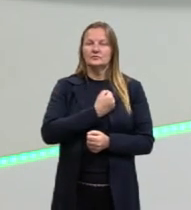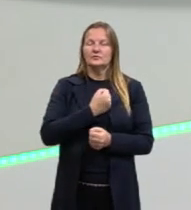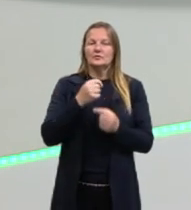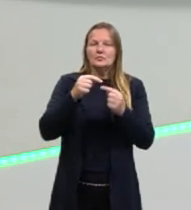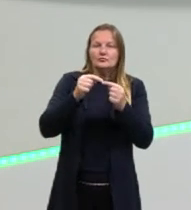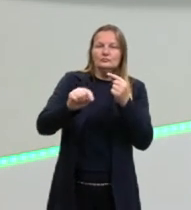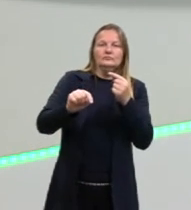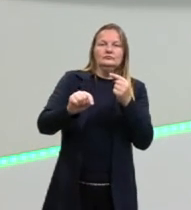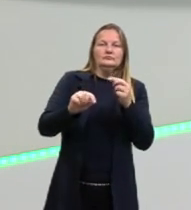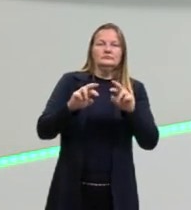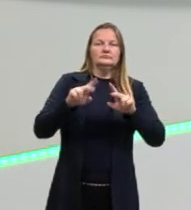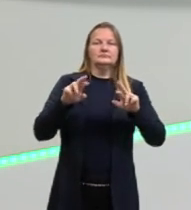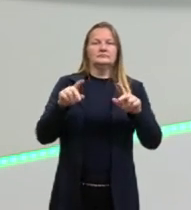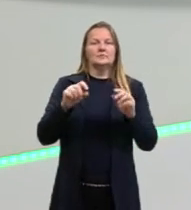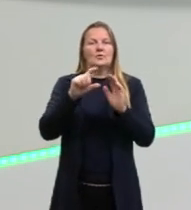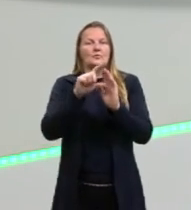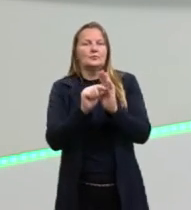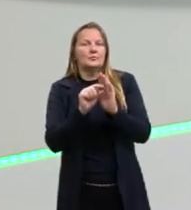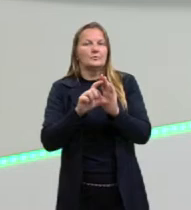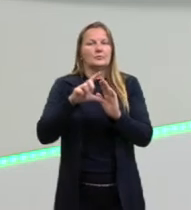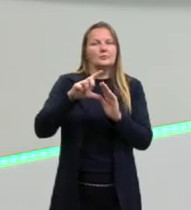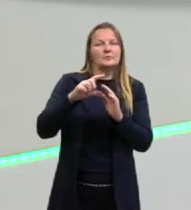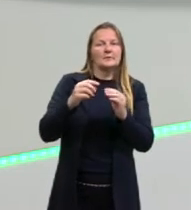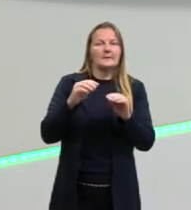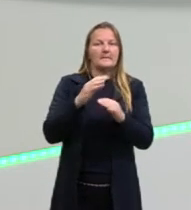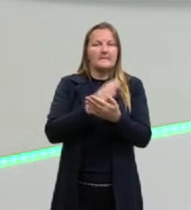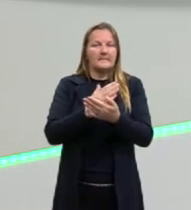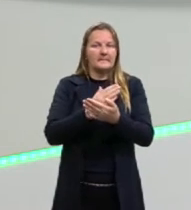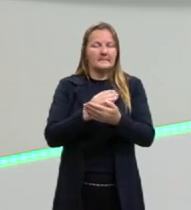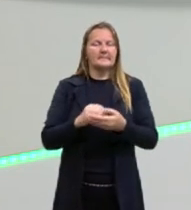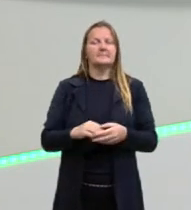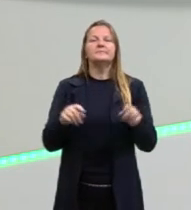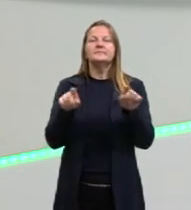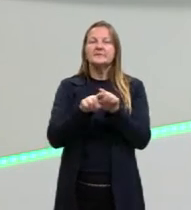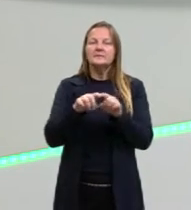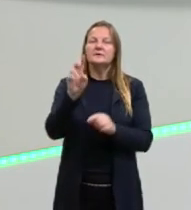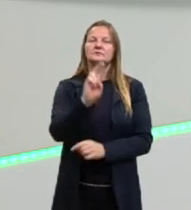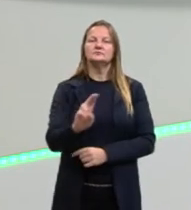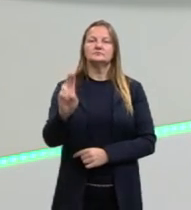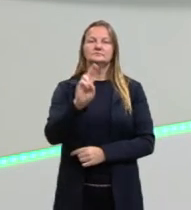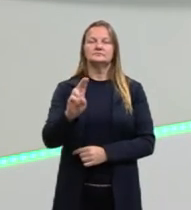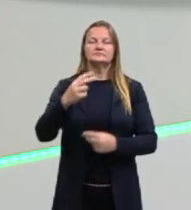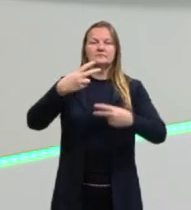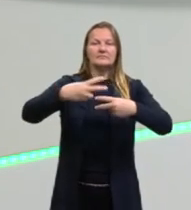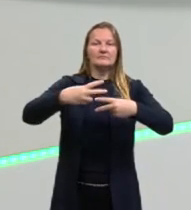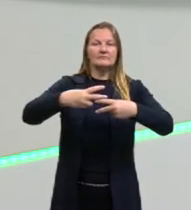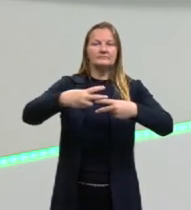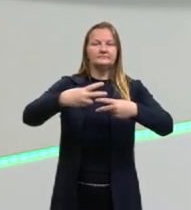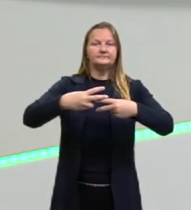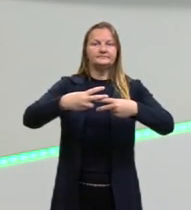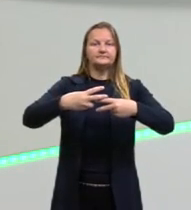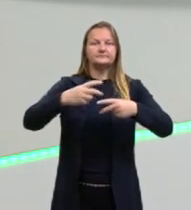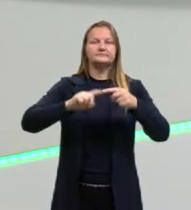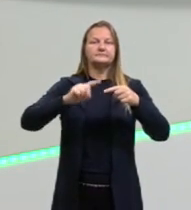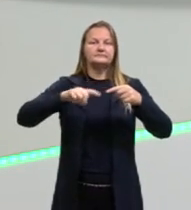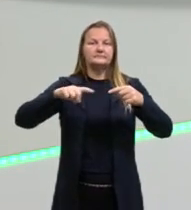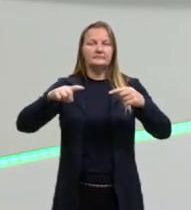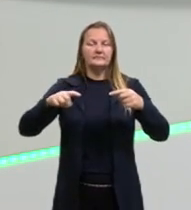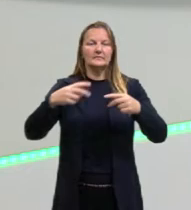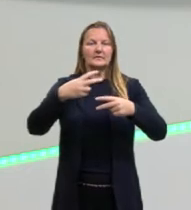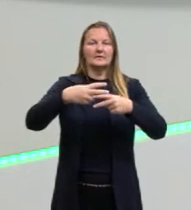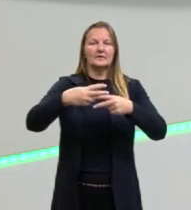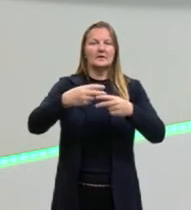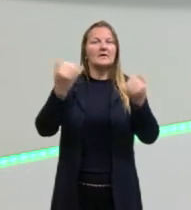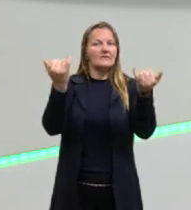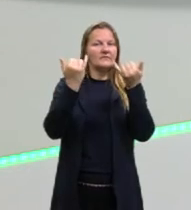destuando muito ou menos né da média e nós vamos utilizar um coeficiente de variação que o